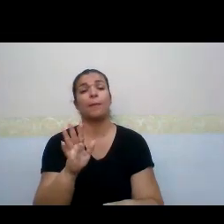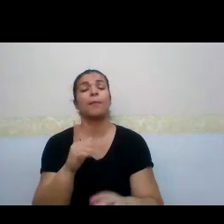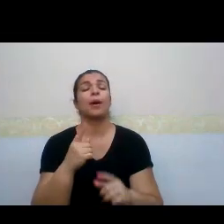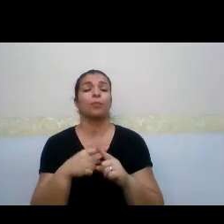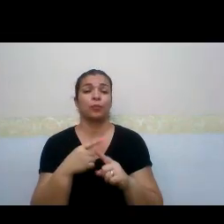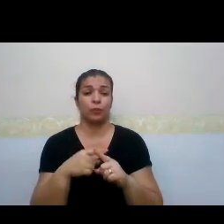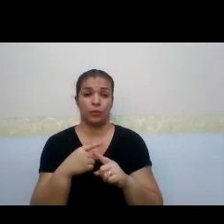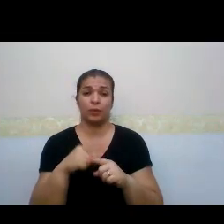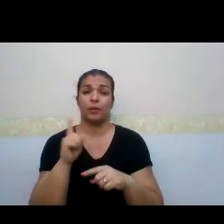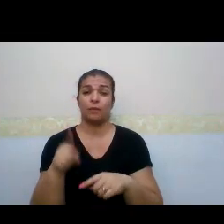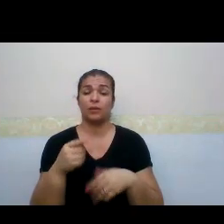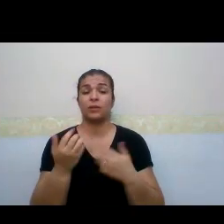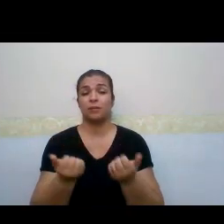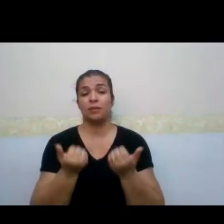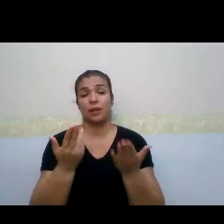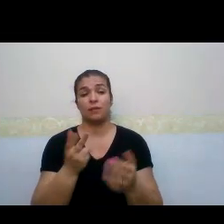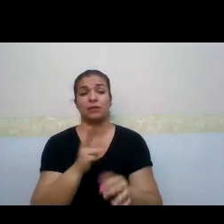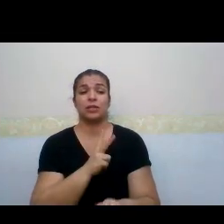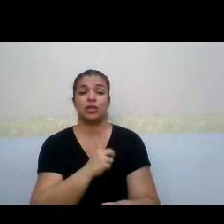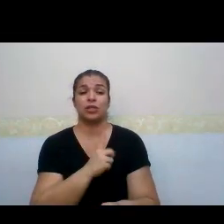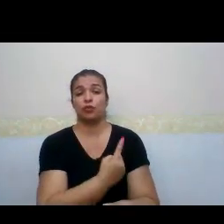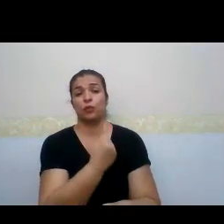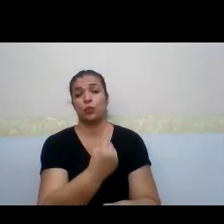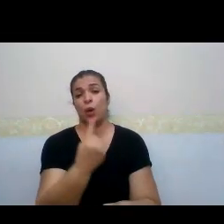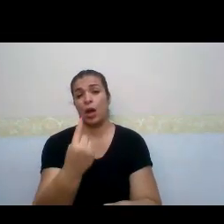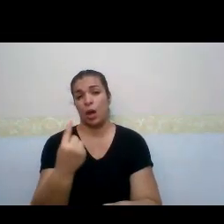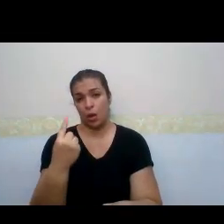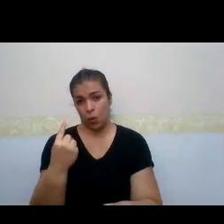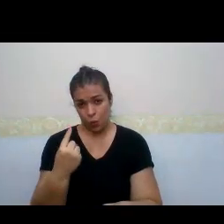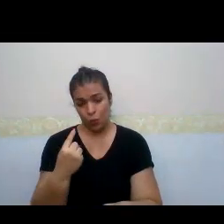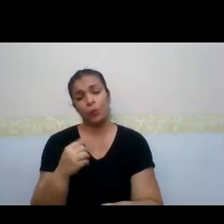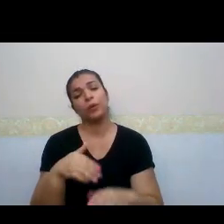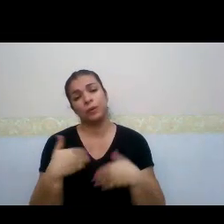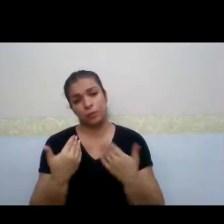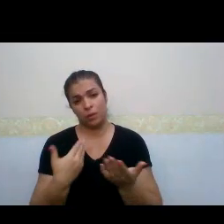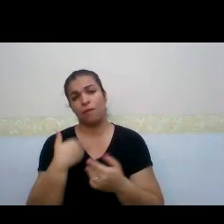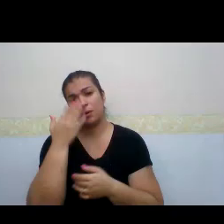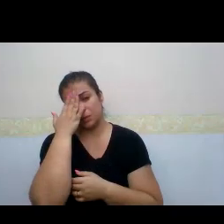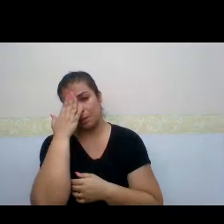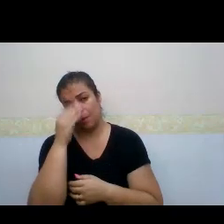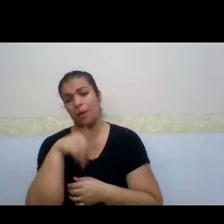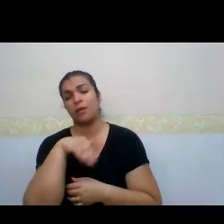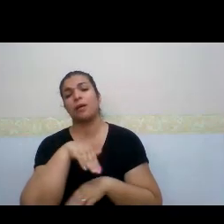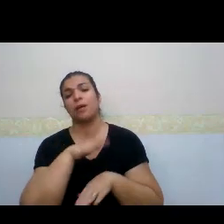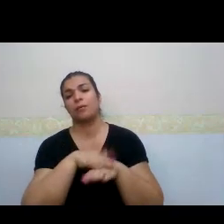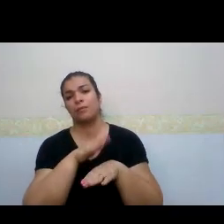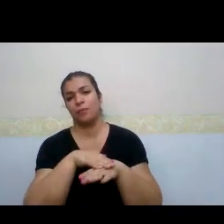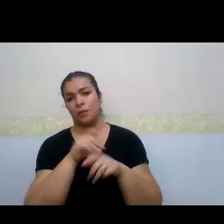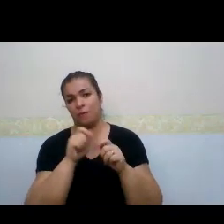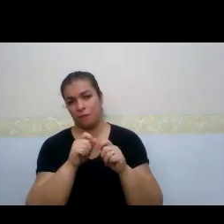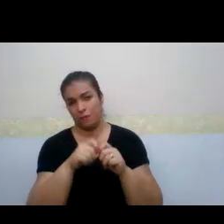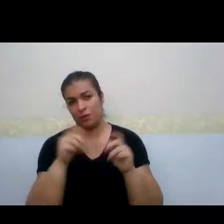ser individual, então vai conseguir identificar o autor, a autora, pela